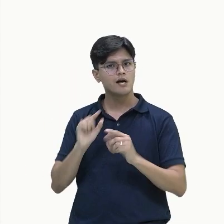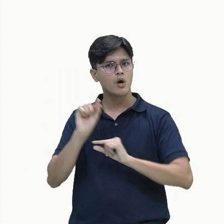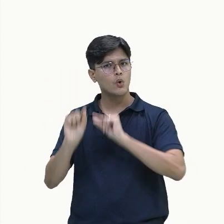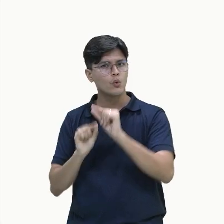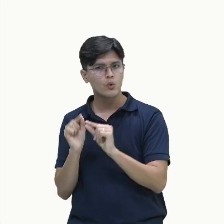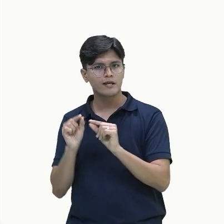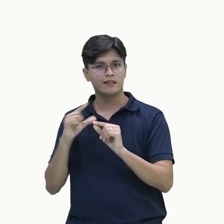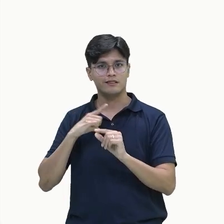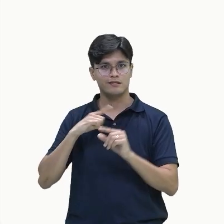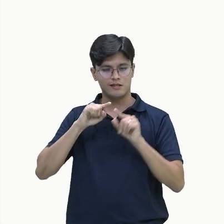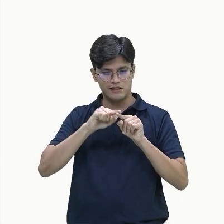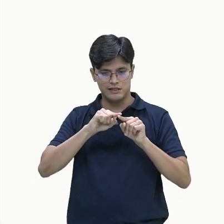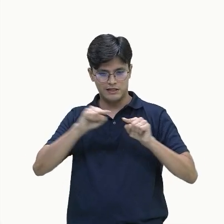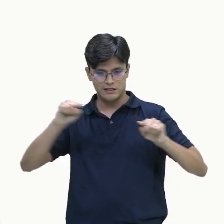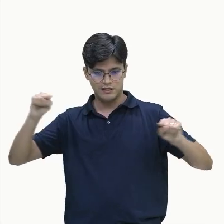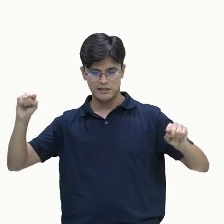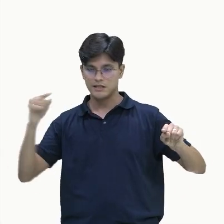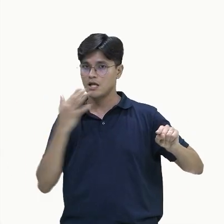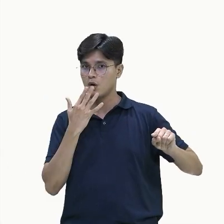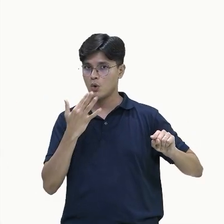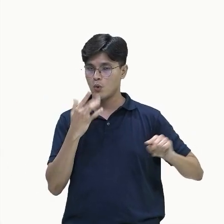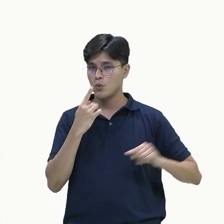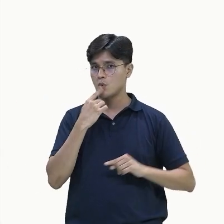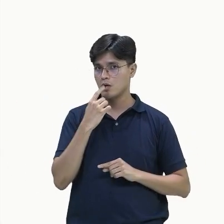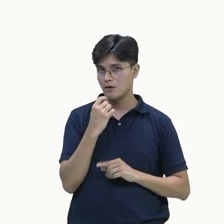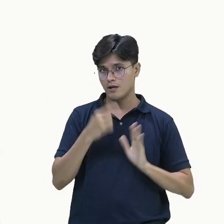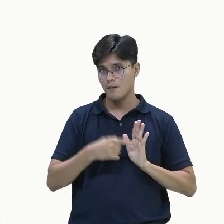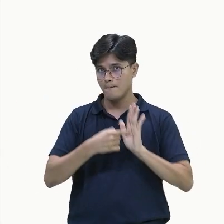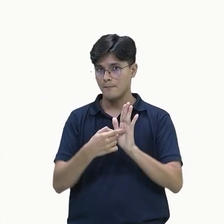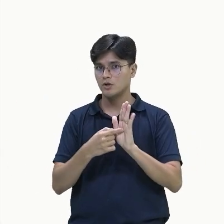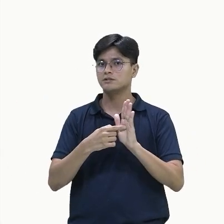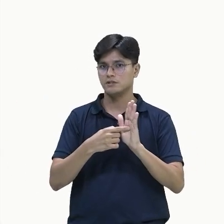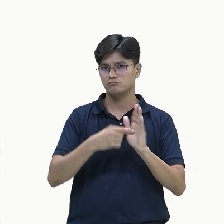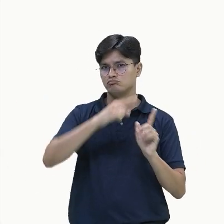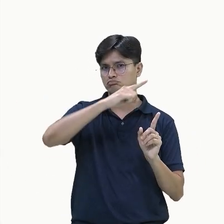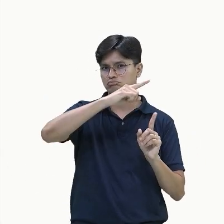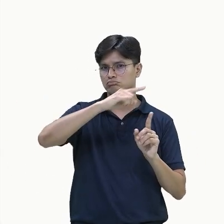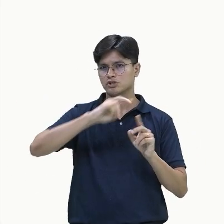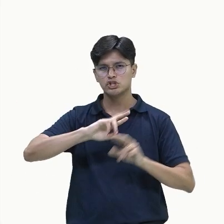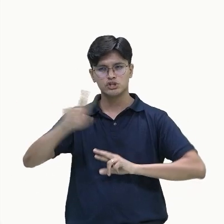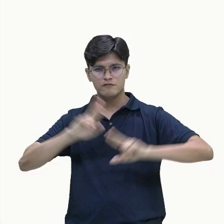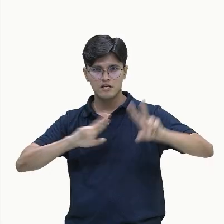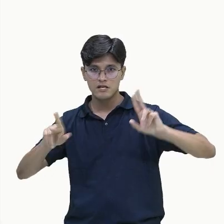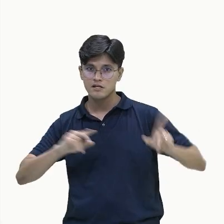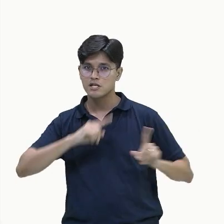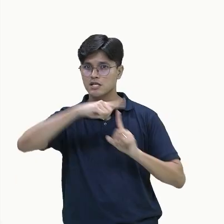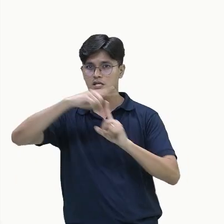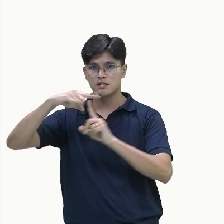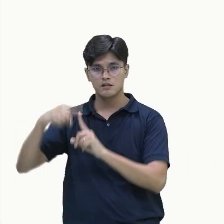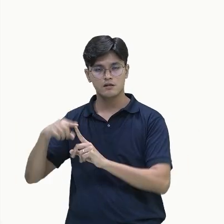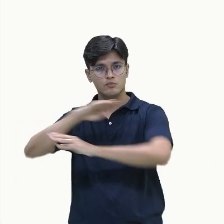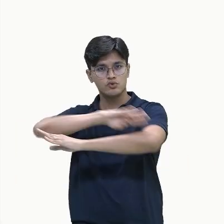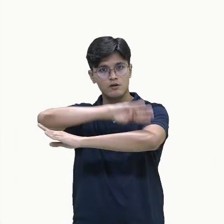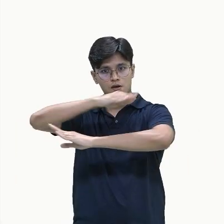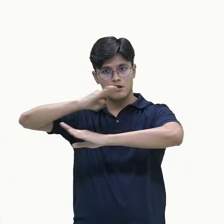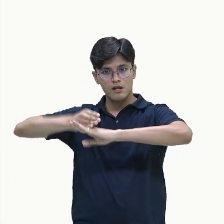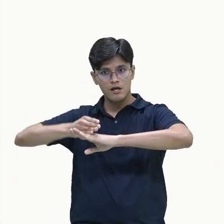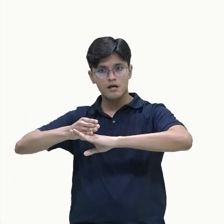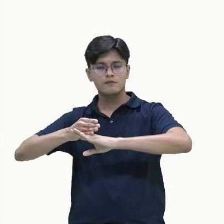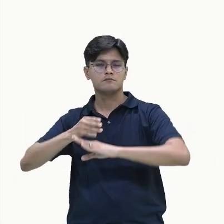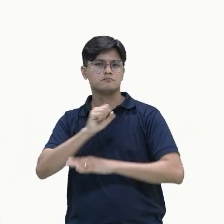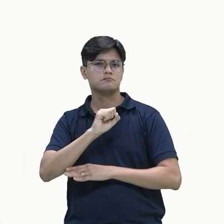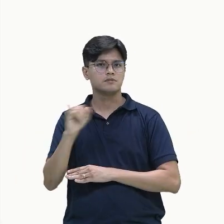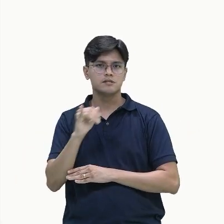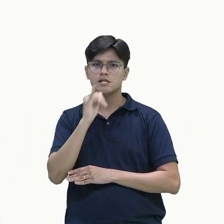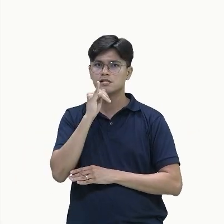diferentes tipos de relevo, tá? Que a gente observando, né, na parte horizontal, não vai ser reto, né?